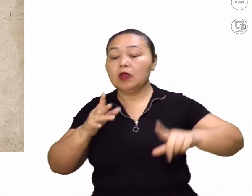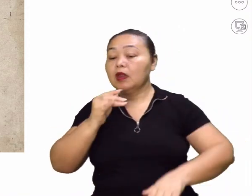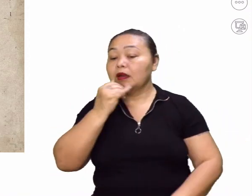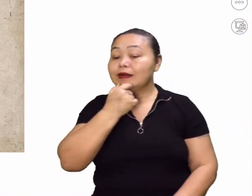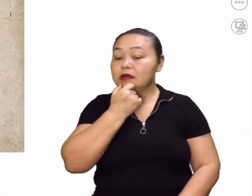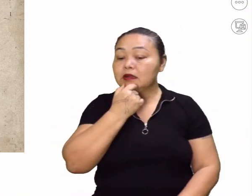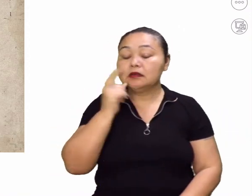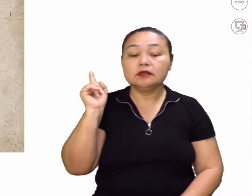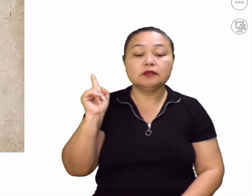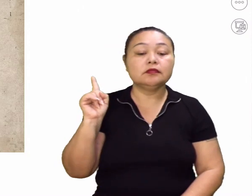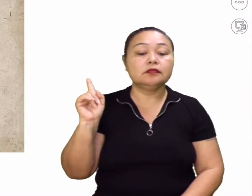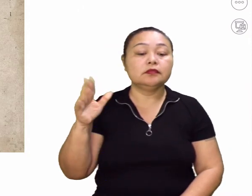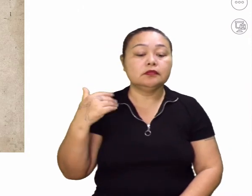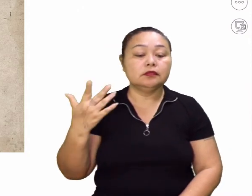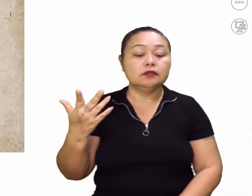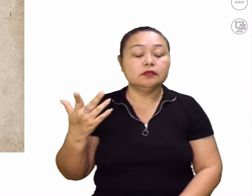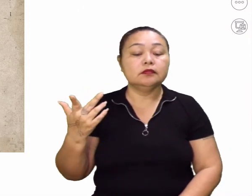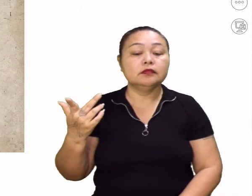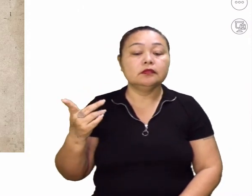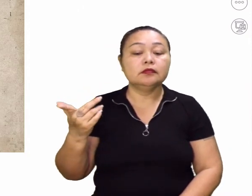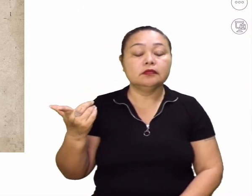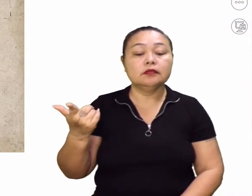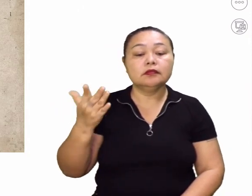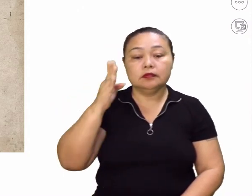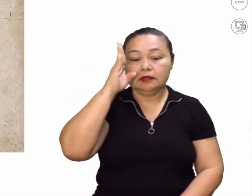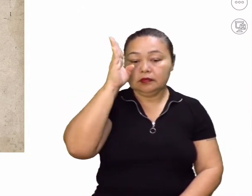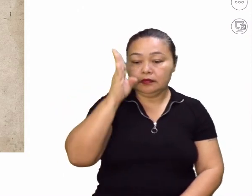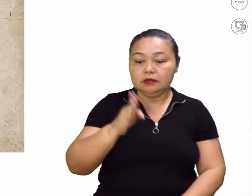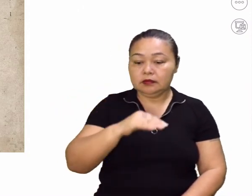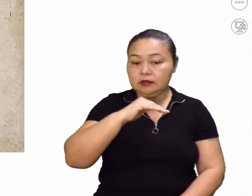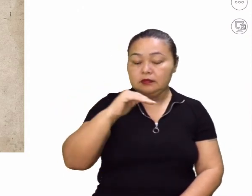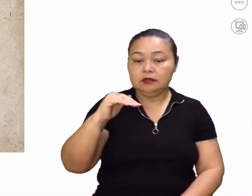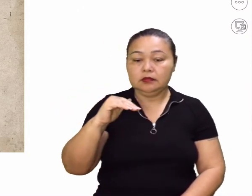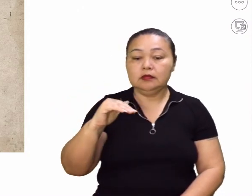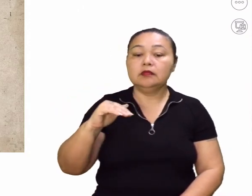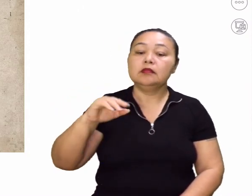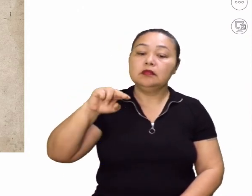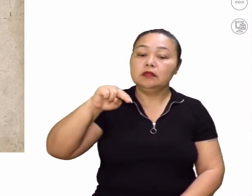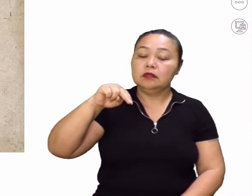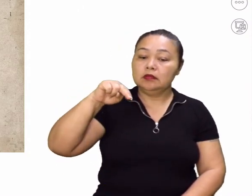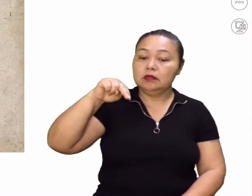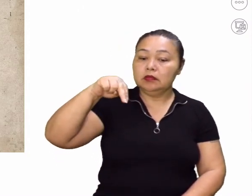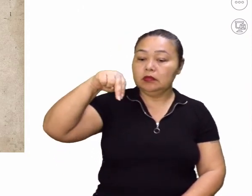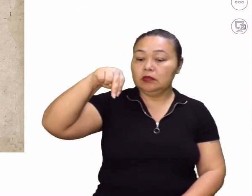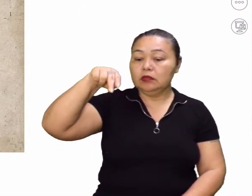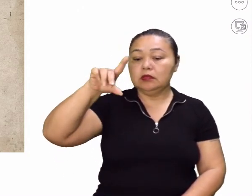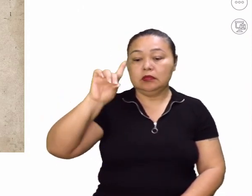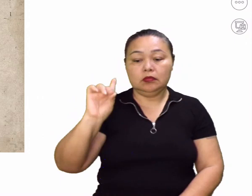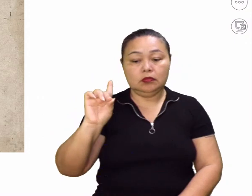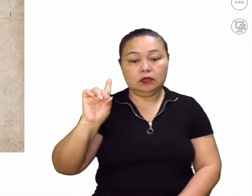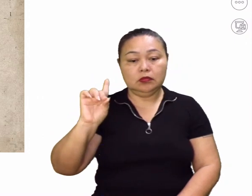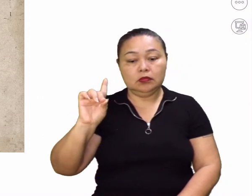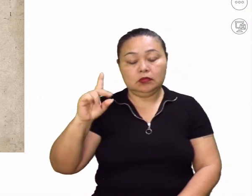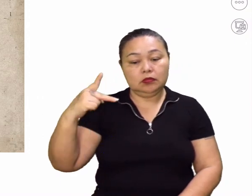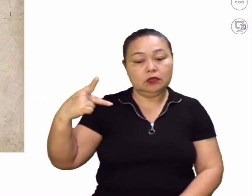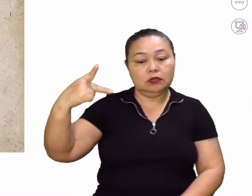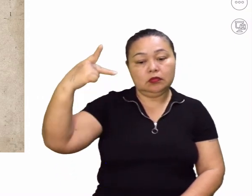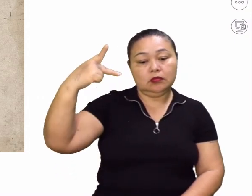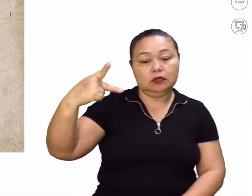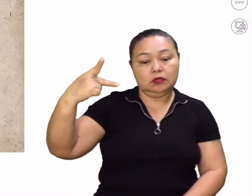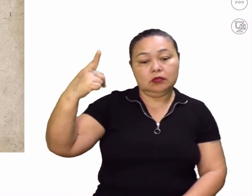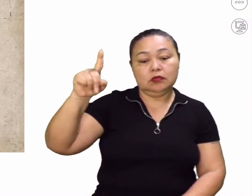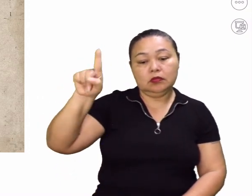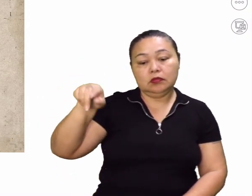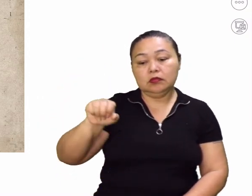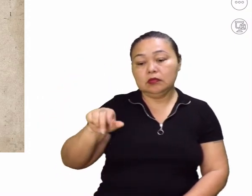né? A representação em inglês, né, professor Jorge? Isso. E esses pontos intermediários nós temos aqui, ó, o nordeste, aqui